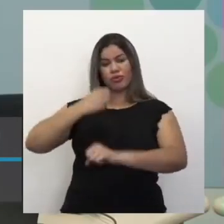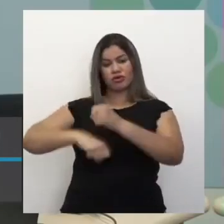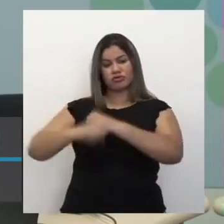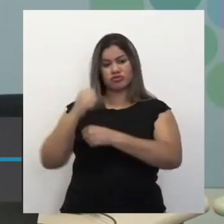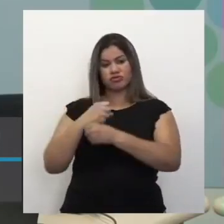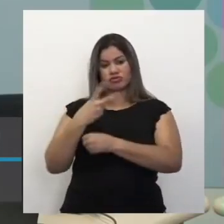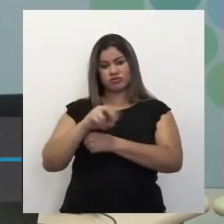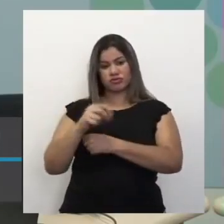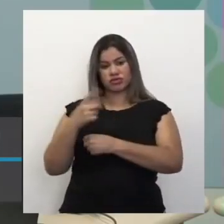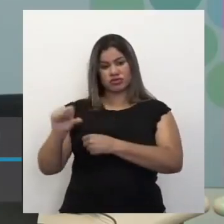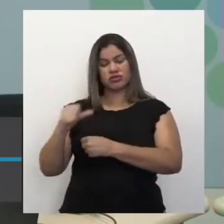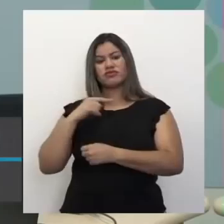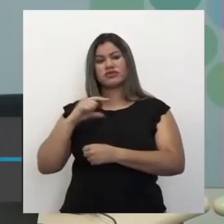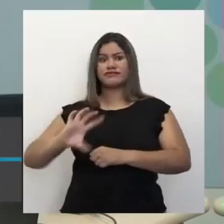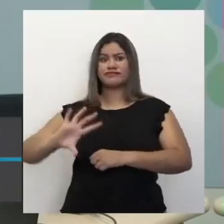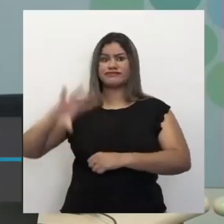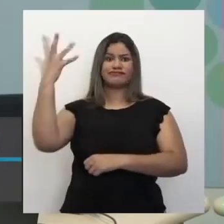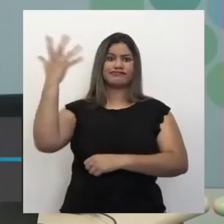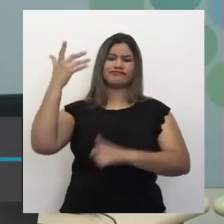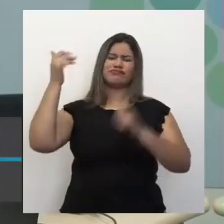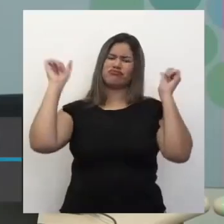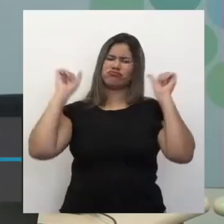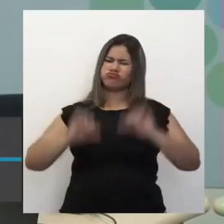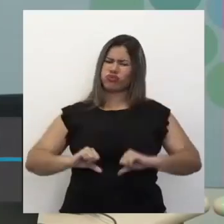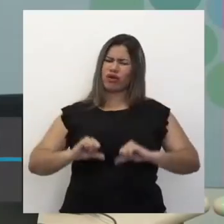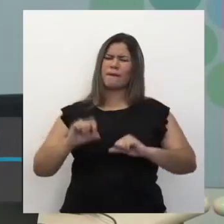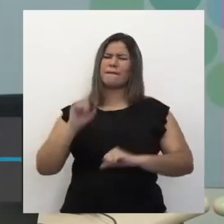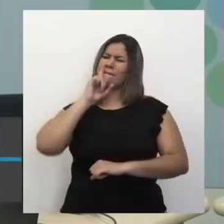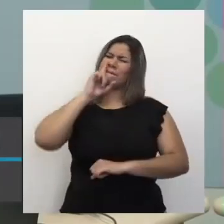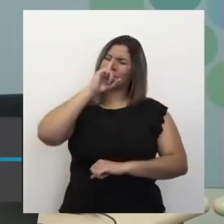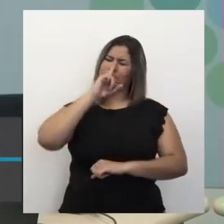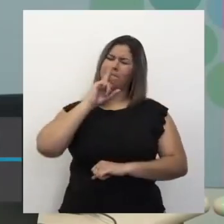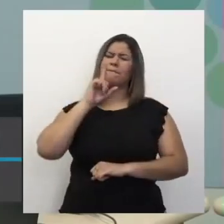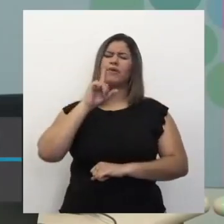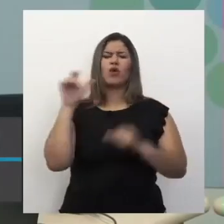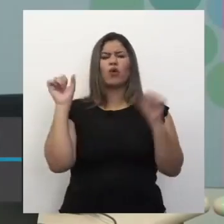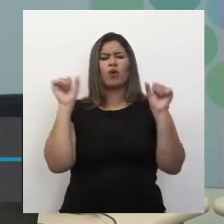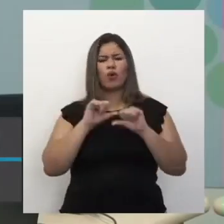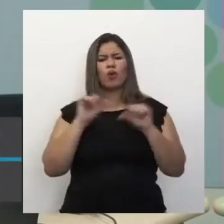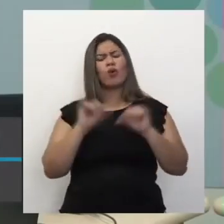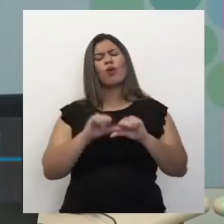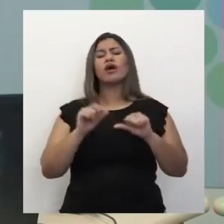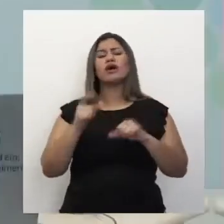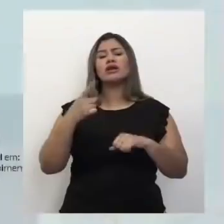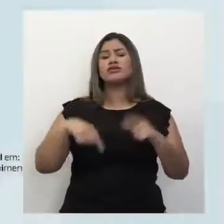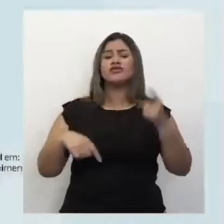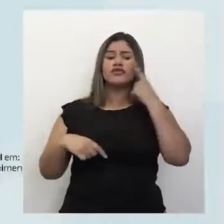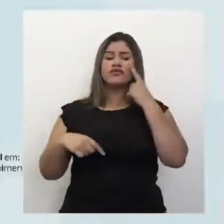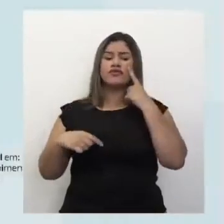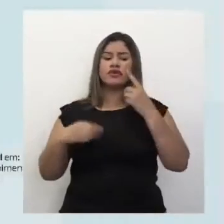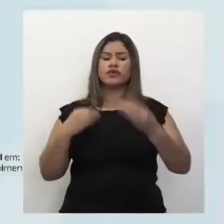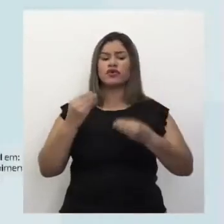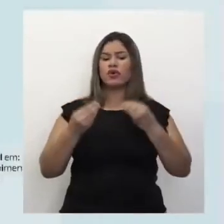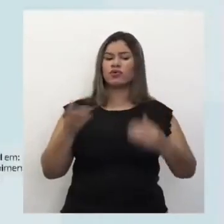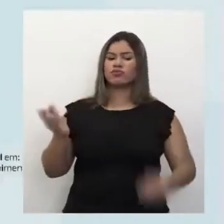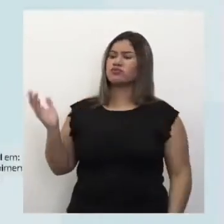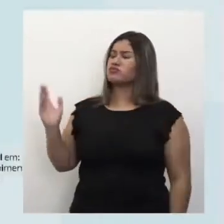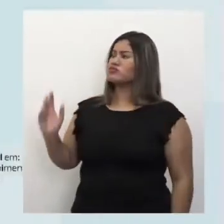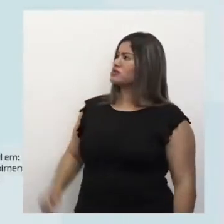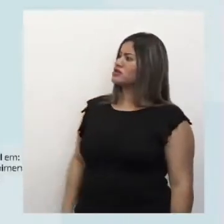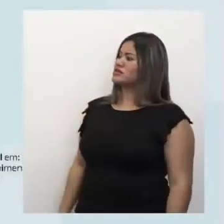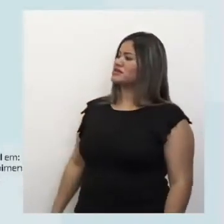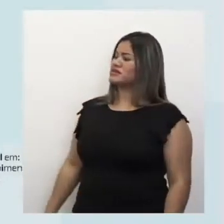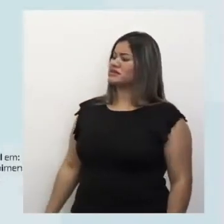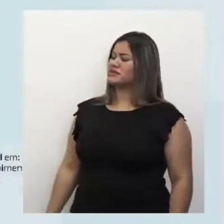ocorreu uma tragédia gravíssima. Tá? E aí, ó, a gente vai ver como é que ficou uma área de